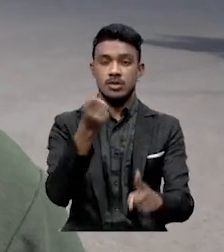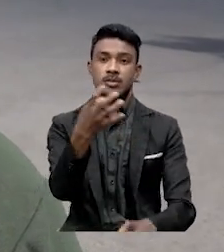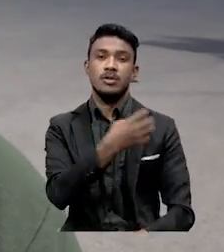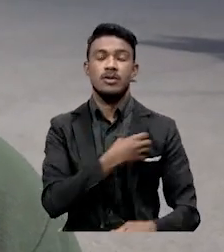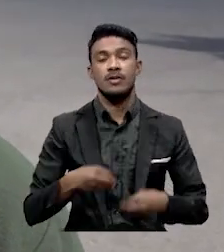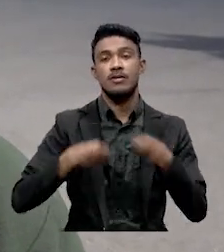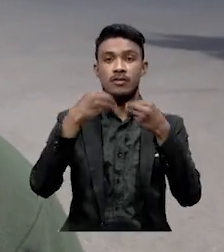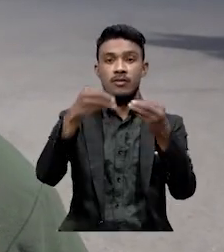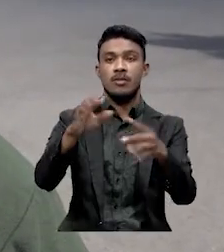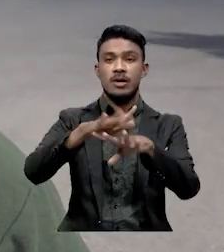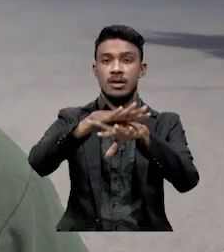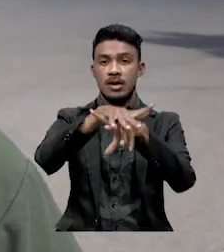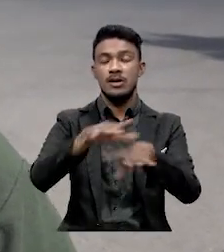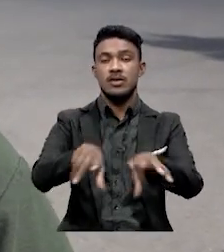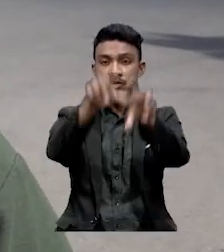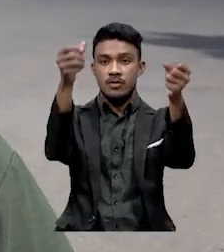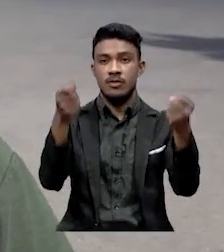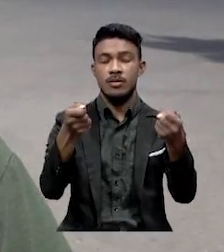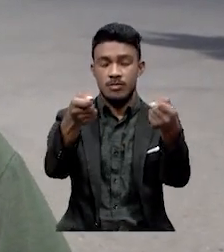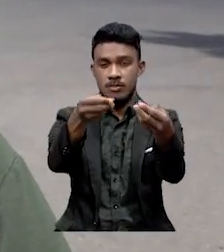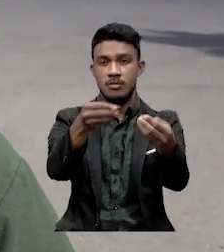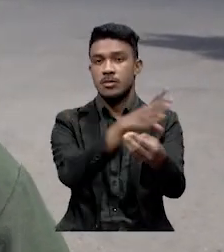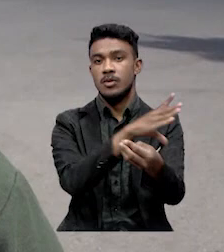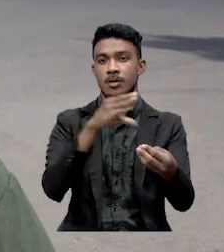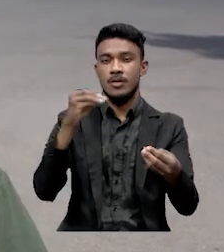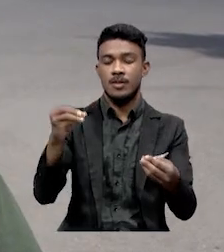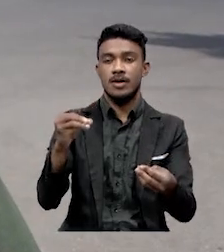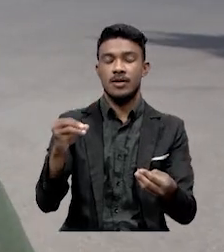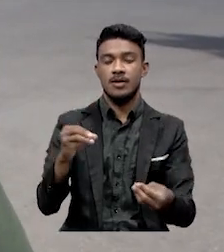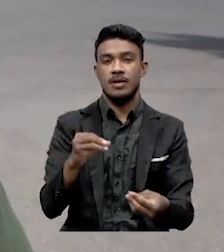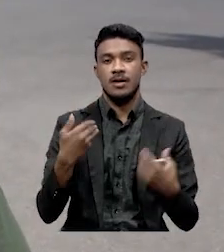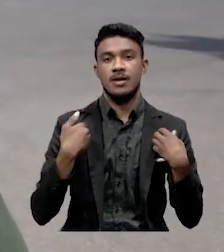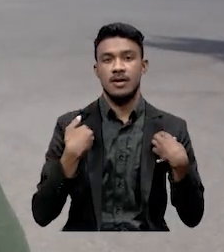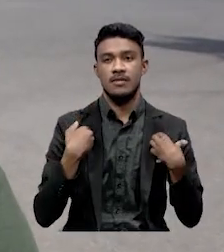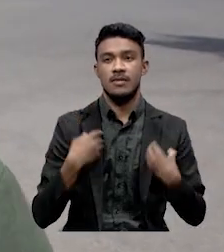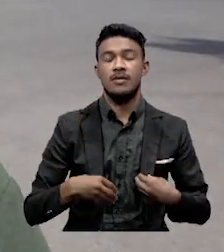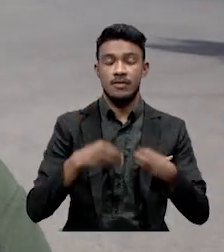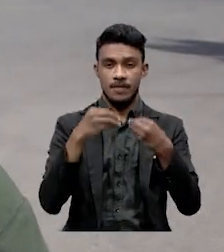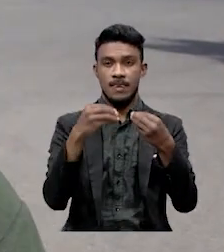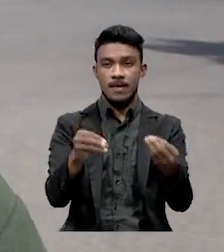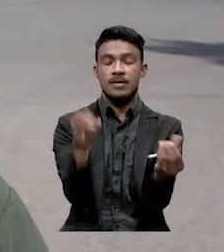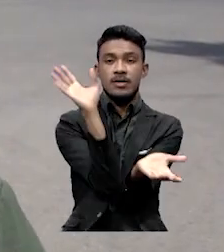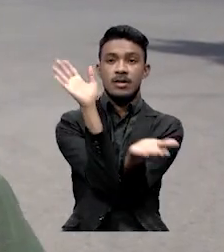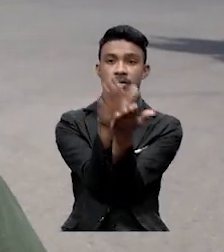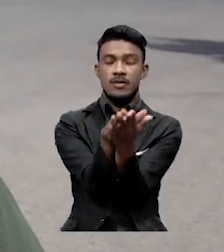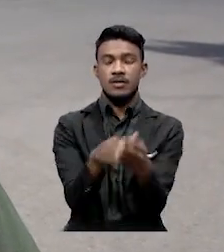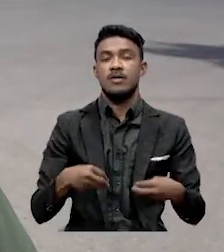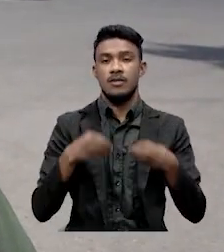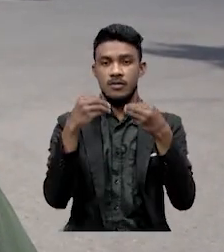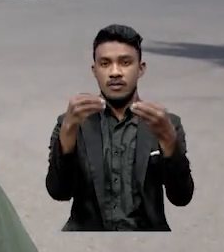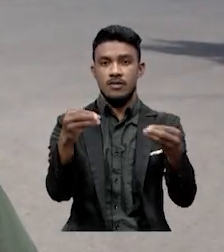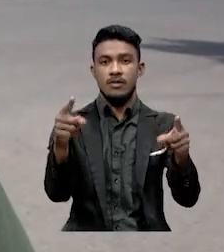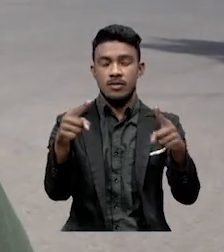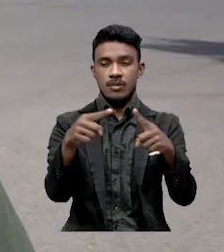Nian, vai ter sua silêncio cira, e depois nós ia por decoração lá para que ninguém for mais baixa e